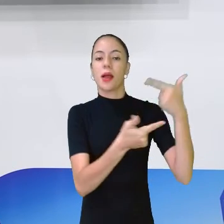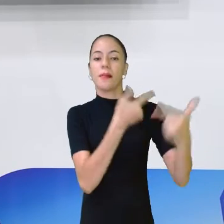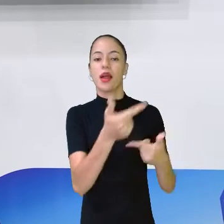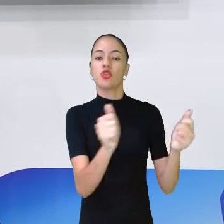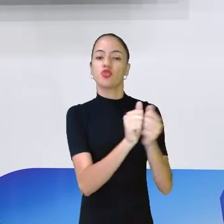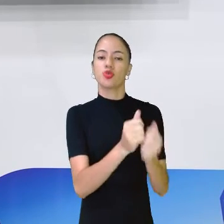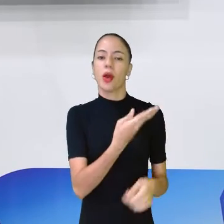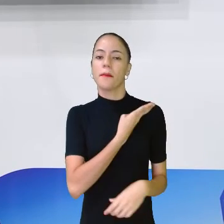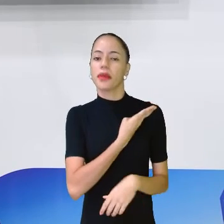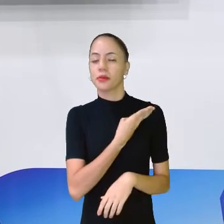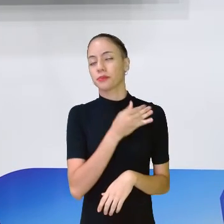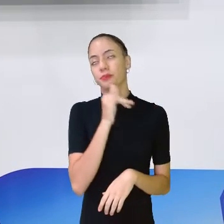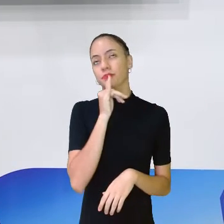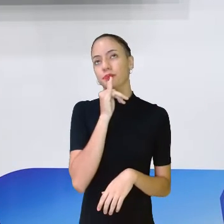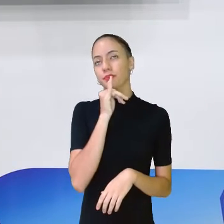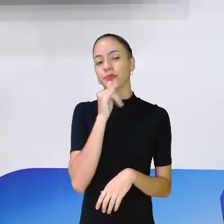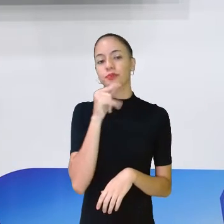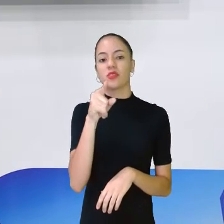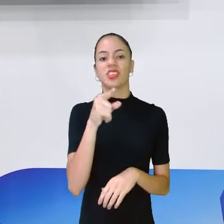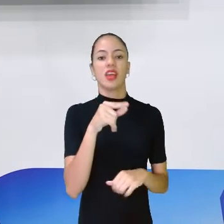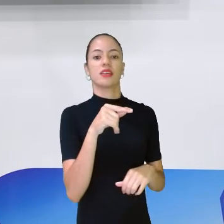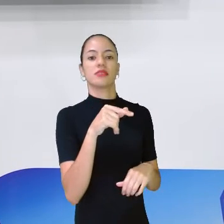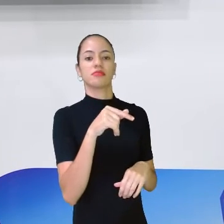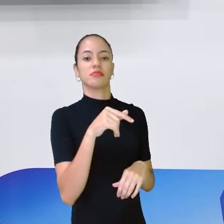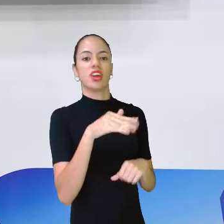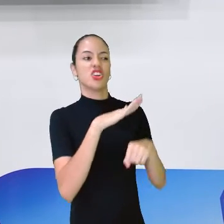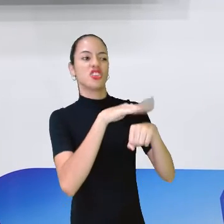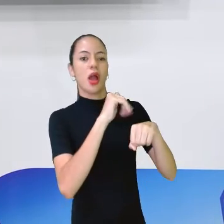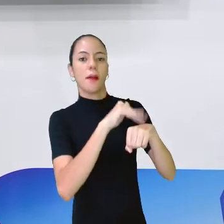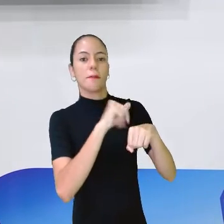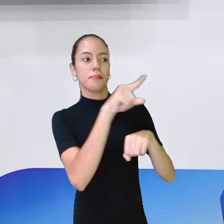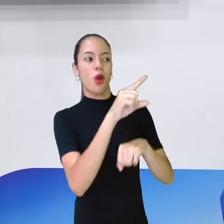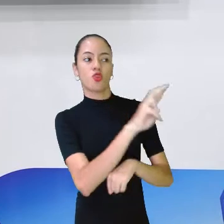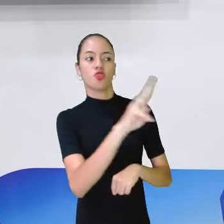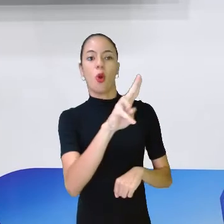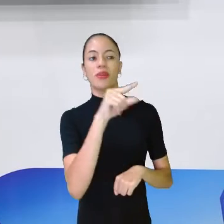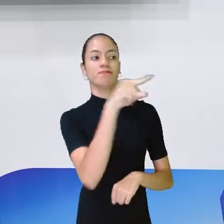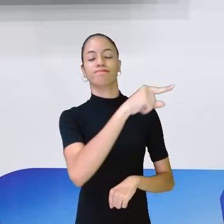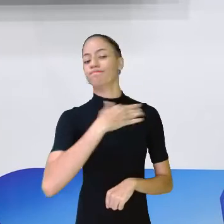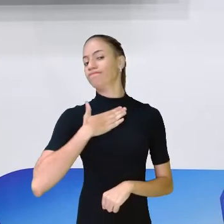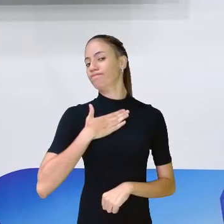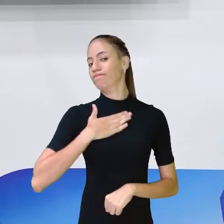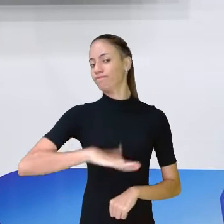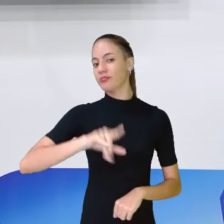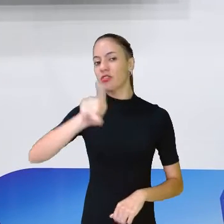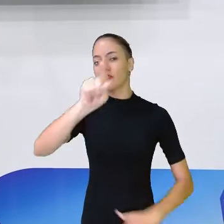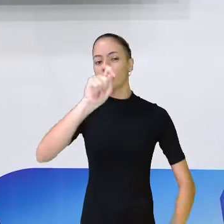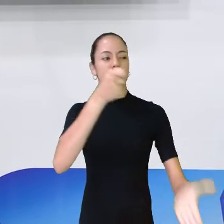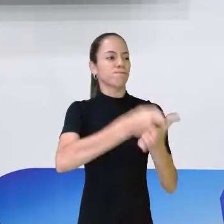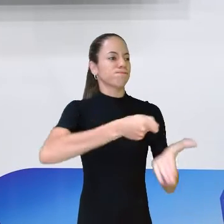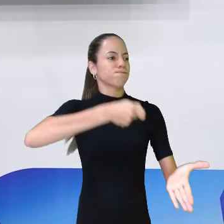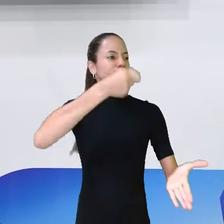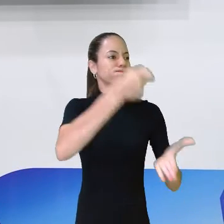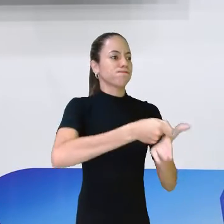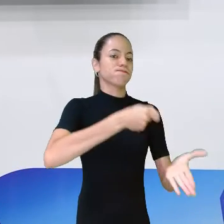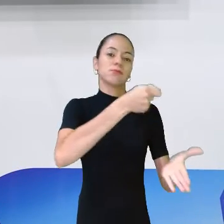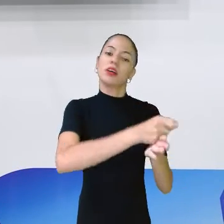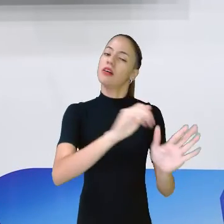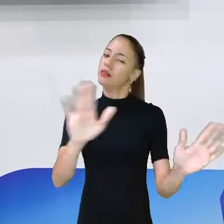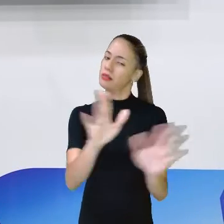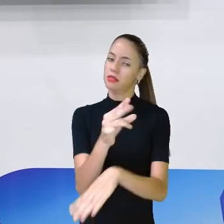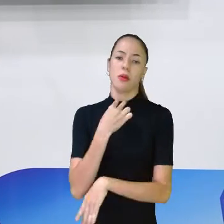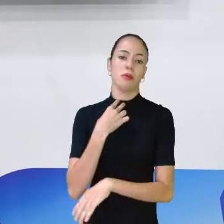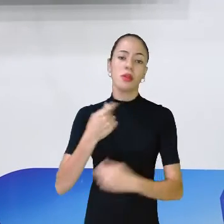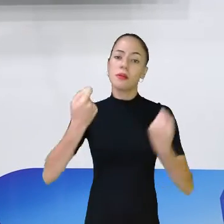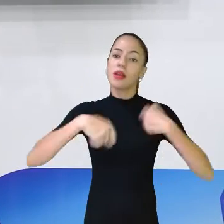aquele nomezinho, né? Que você chama ele, ele não gosta e você fica insistindo nisso, aí entra justamente na questão de respeito.